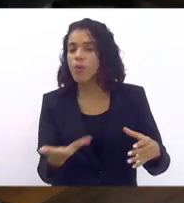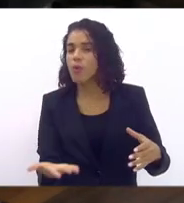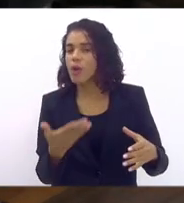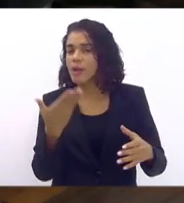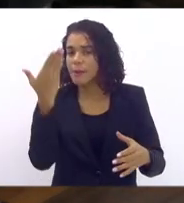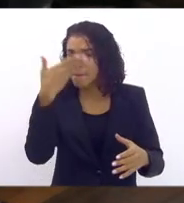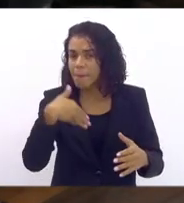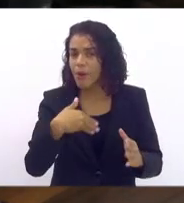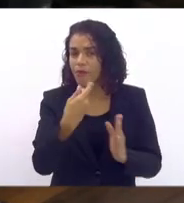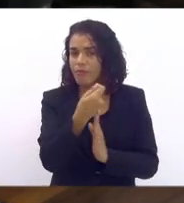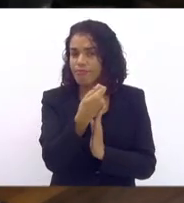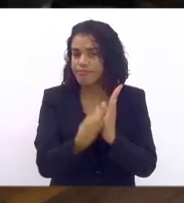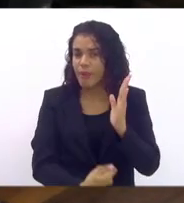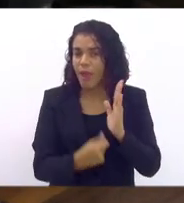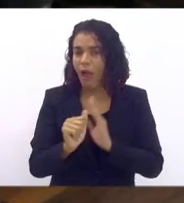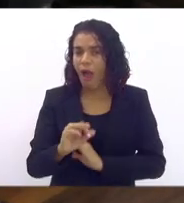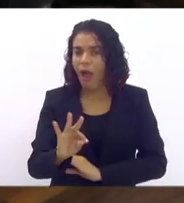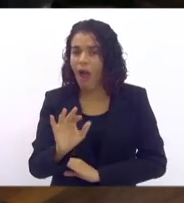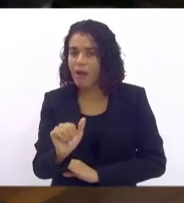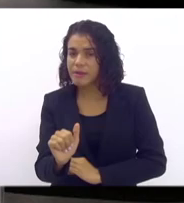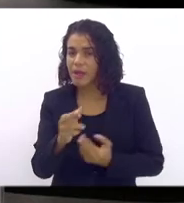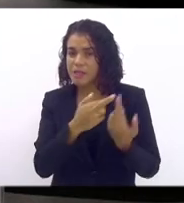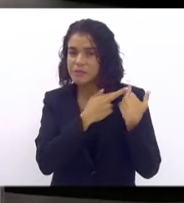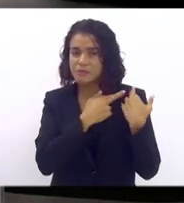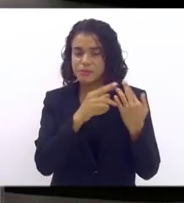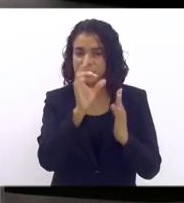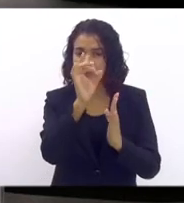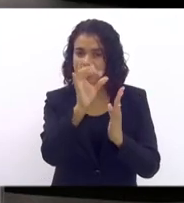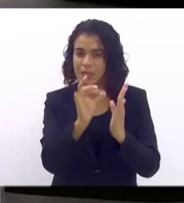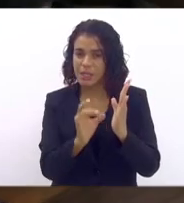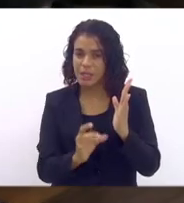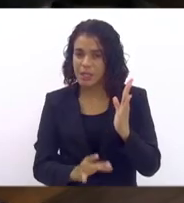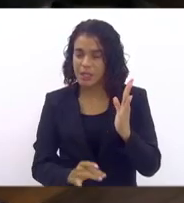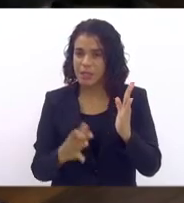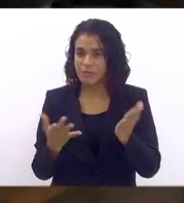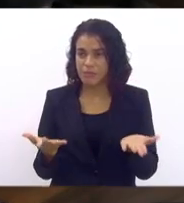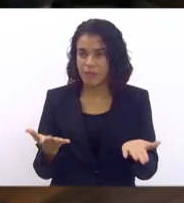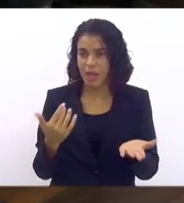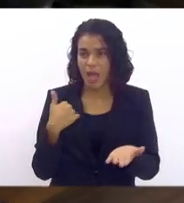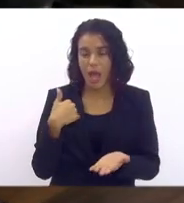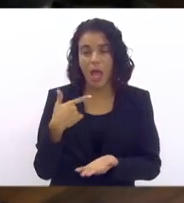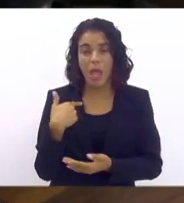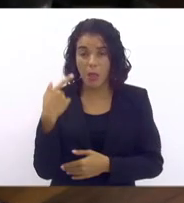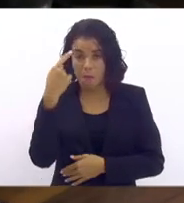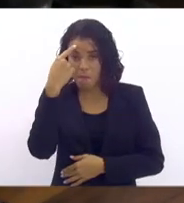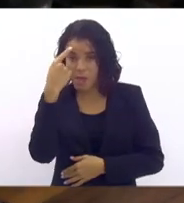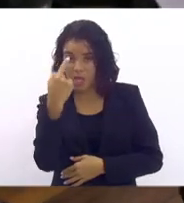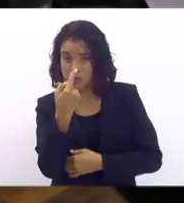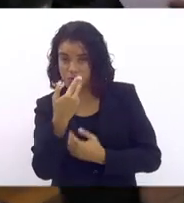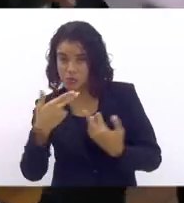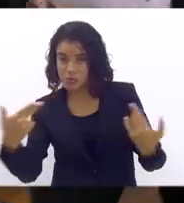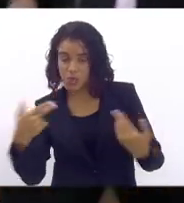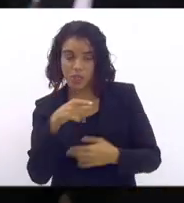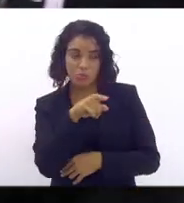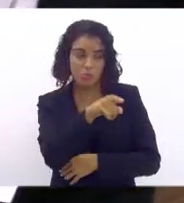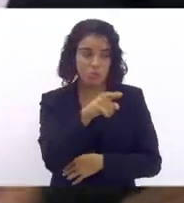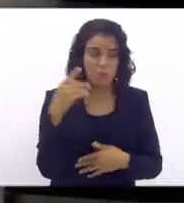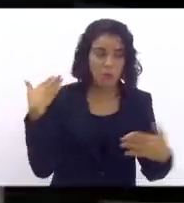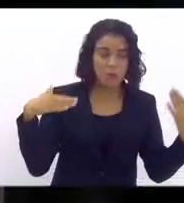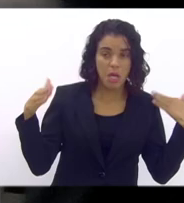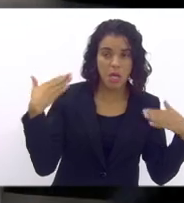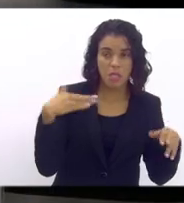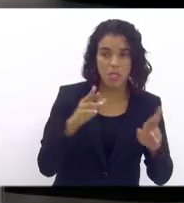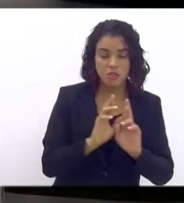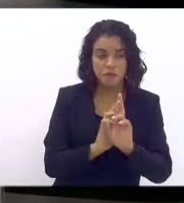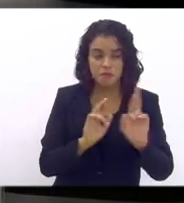dessas reuniões para saber cada uma Qual é a responsabilidade de cada uma Olha eu vou pensar de um jeito a Marinha pensa do outro pensa do outro e nada acontece quem é o